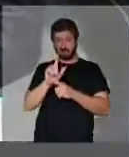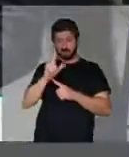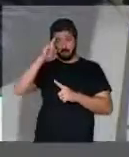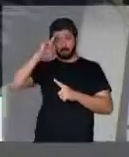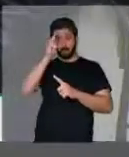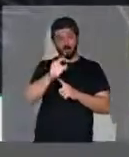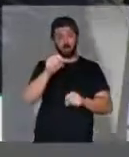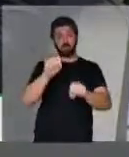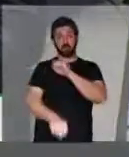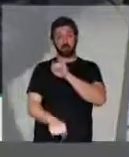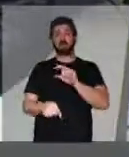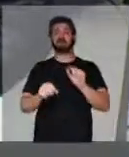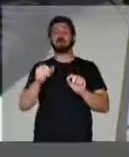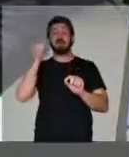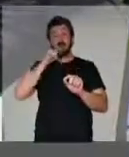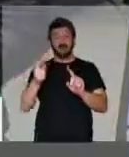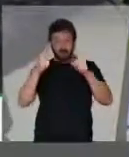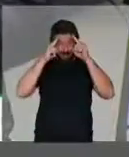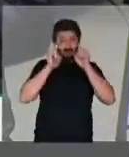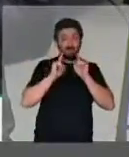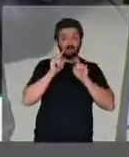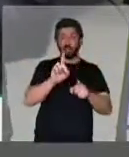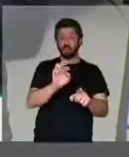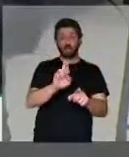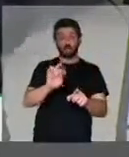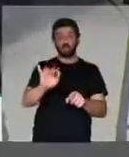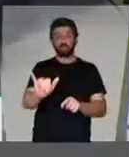mandante do assassinato da Dorothy Steng,